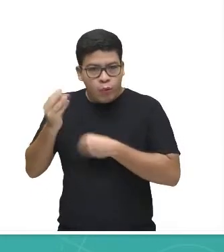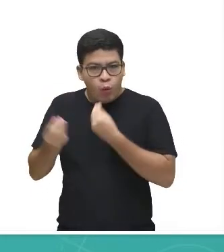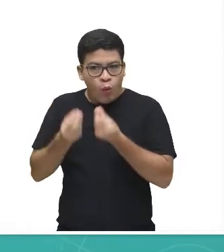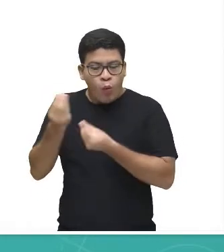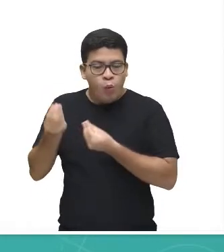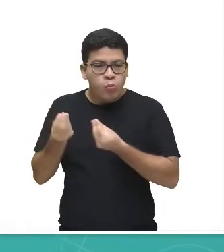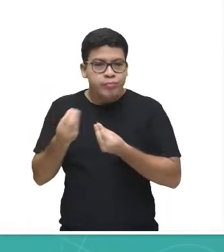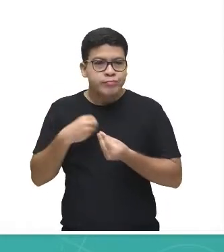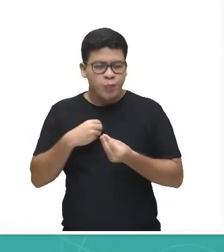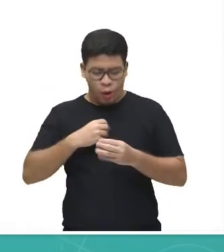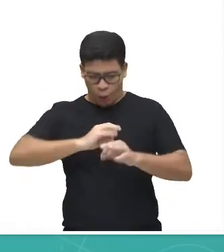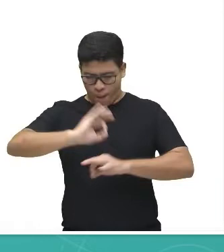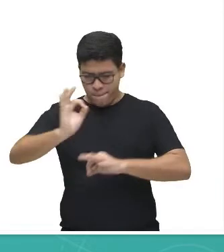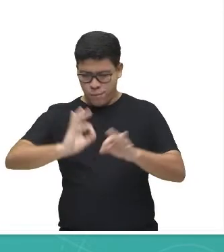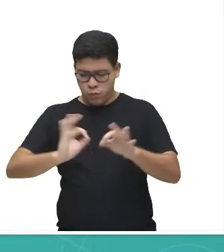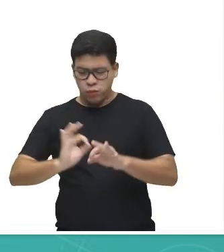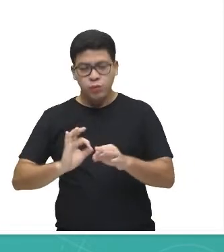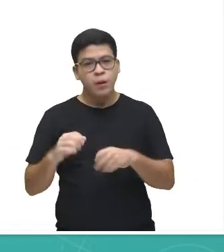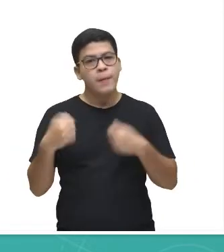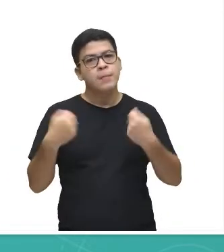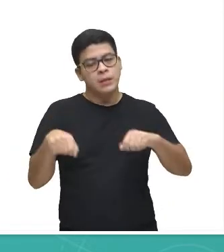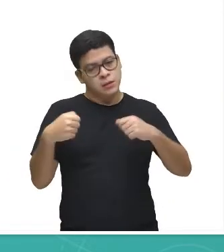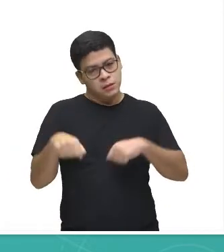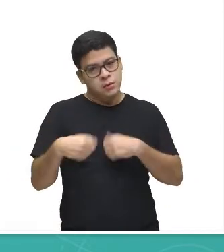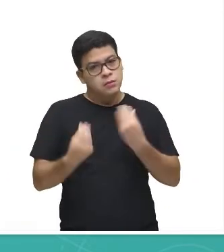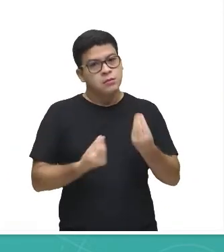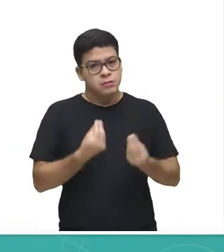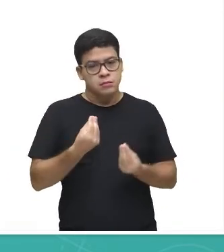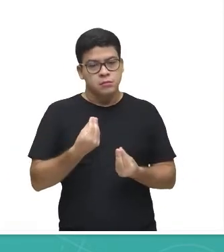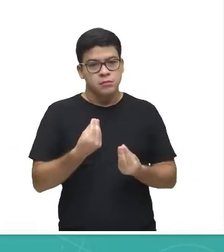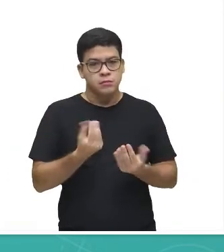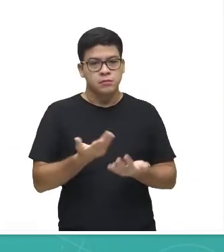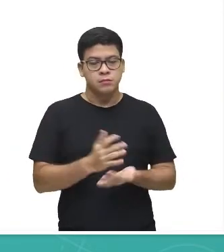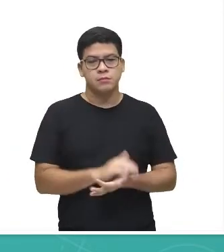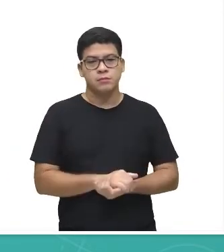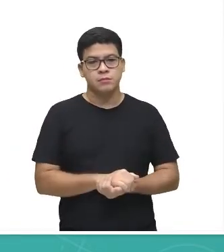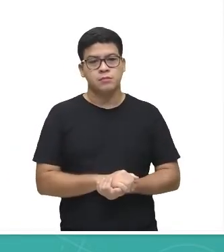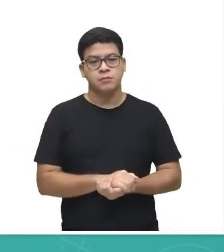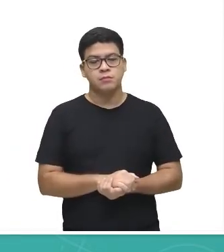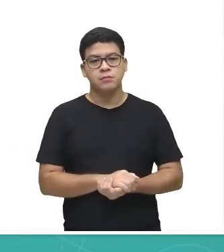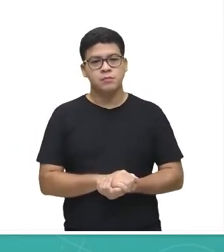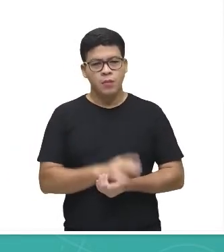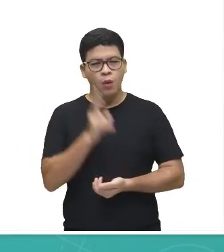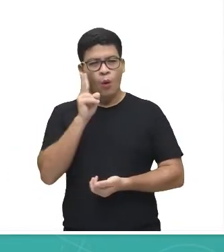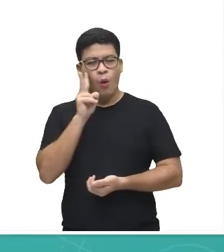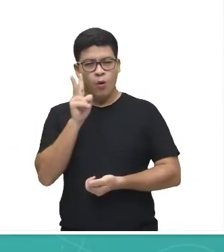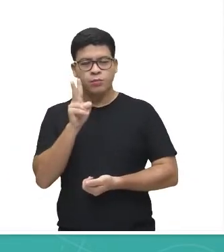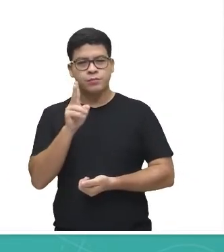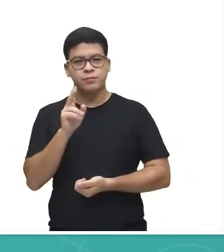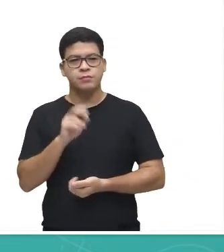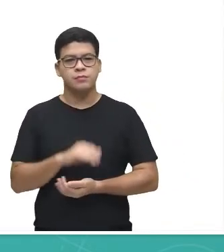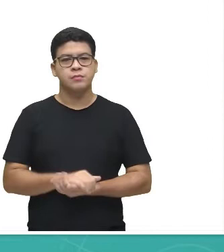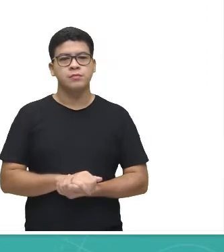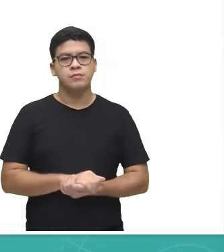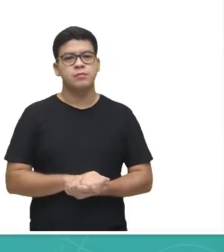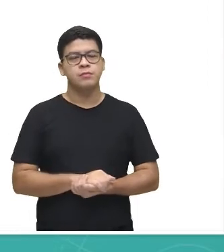estruturar, organizar esses números para a gente poder fazer esse somatório. Tá? Na próxima cartela nós temos